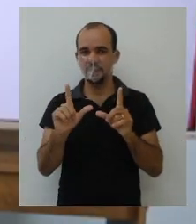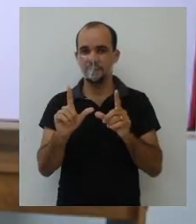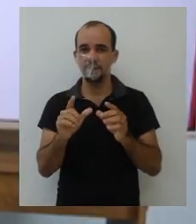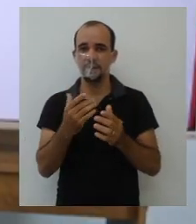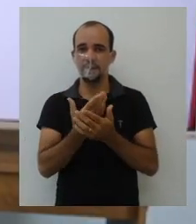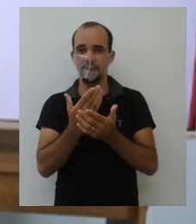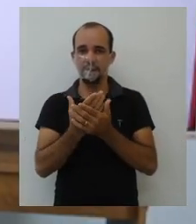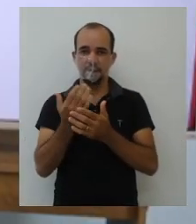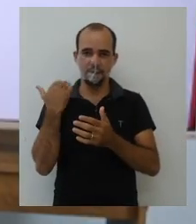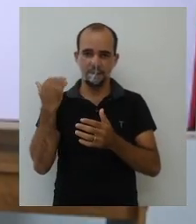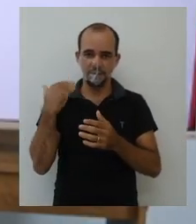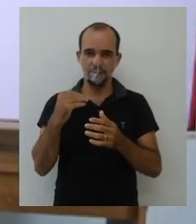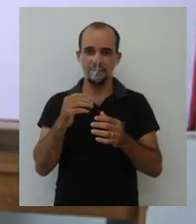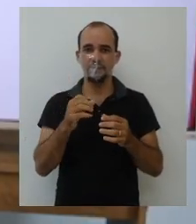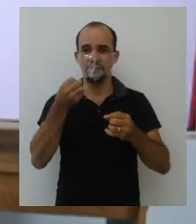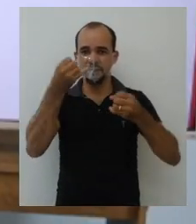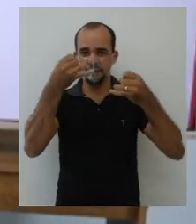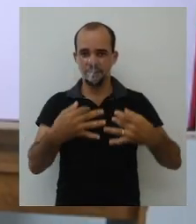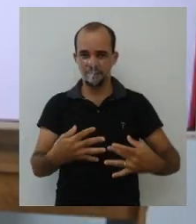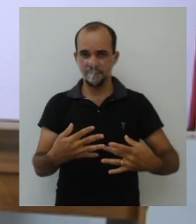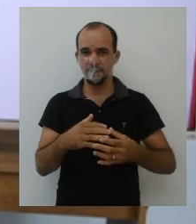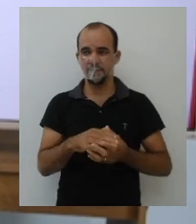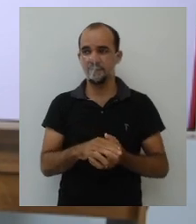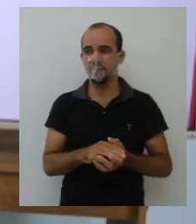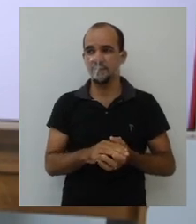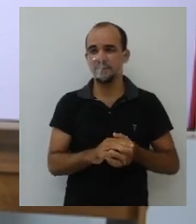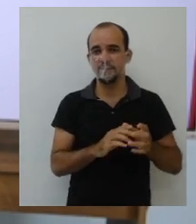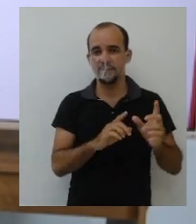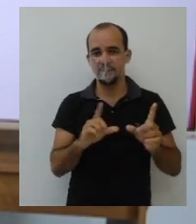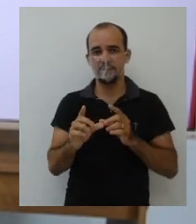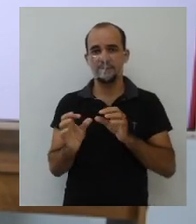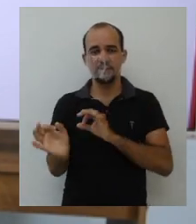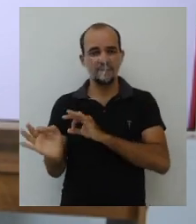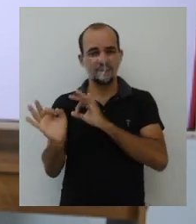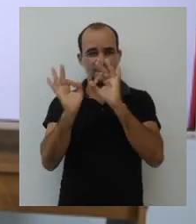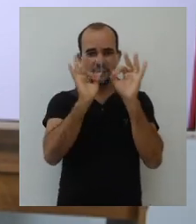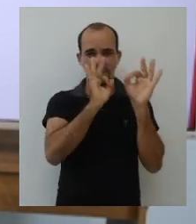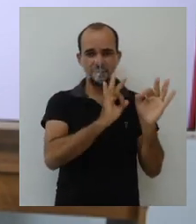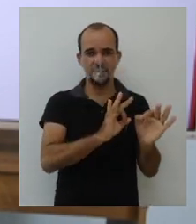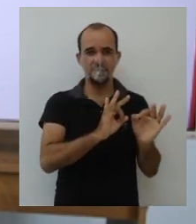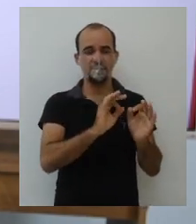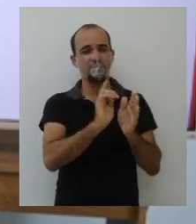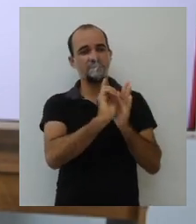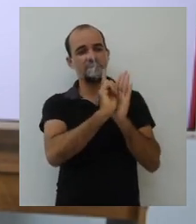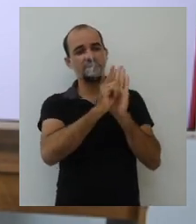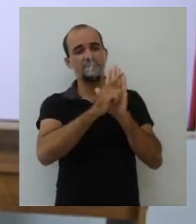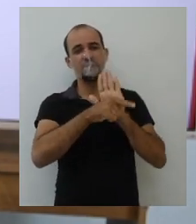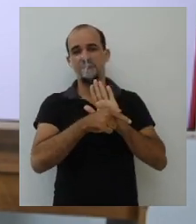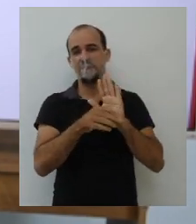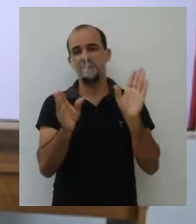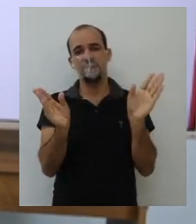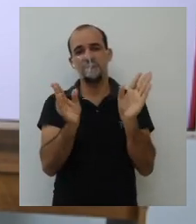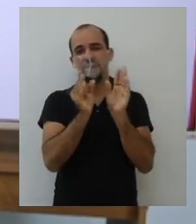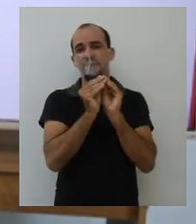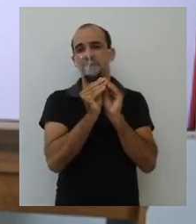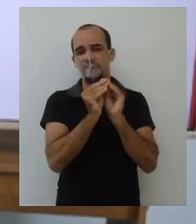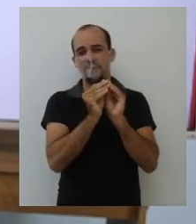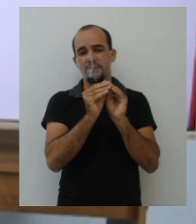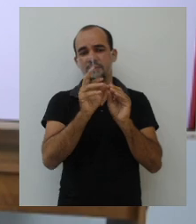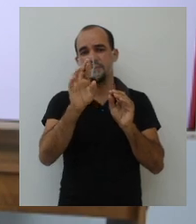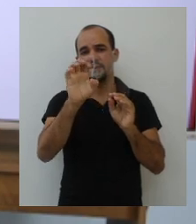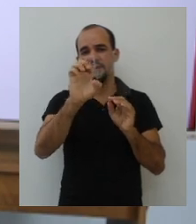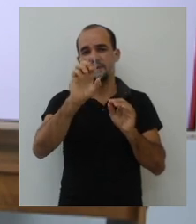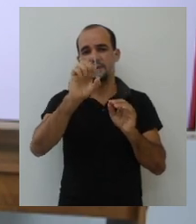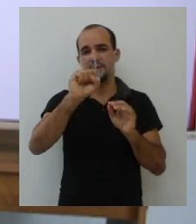você vai tentar entender, né, novamente revisar o que é o gênero resumo. E como